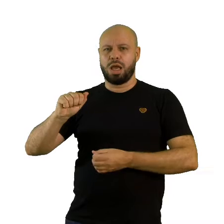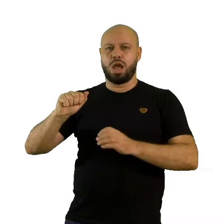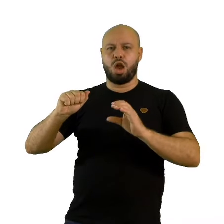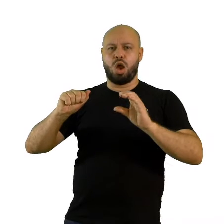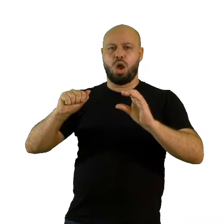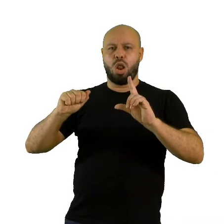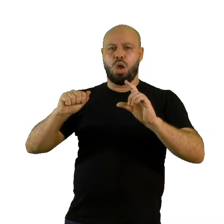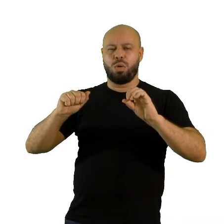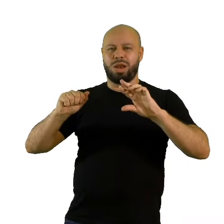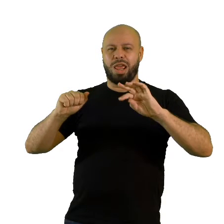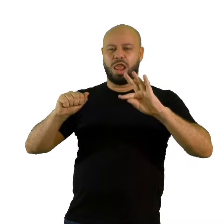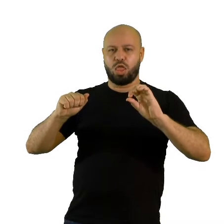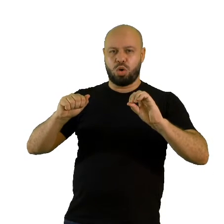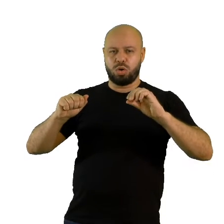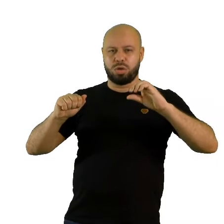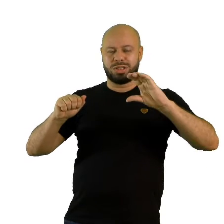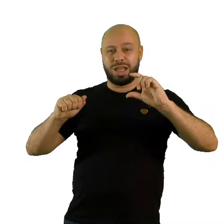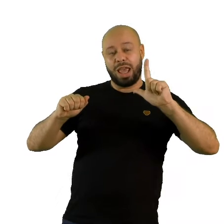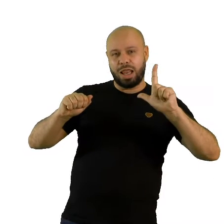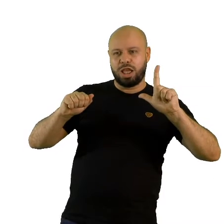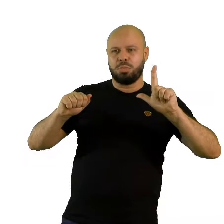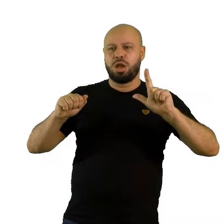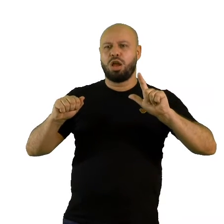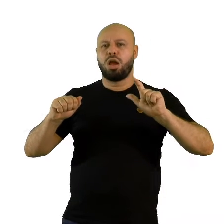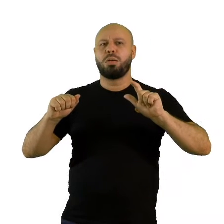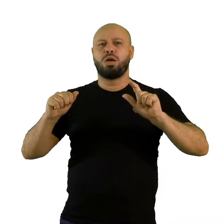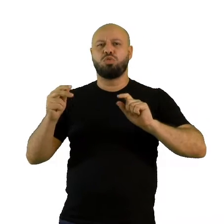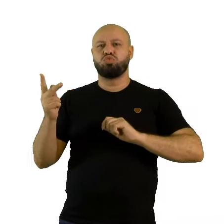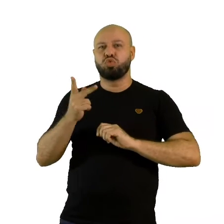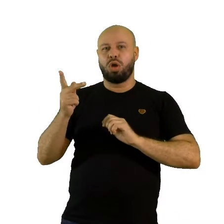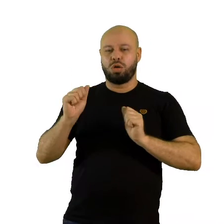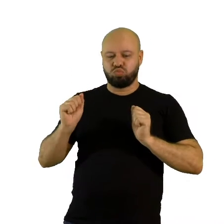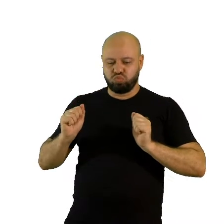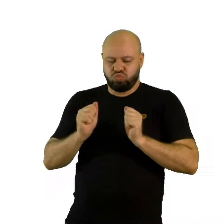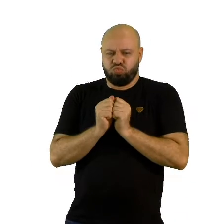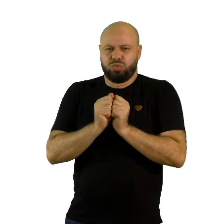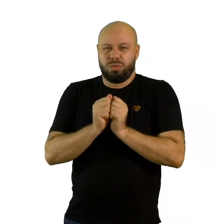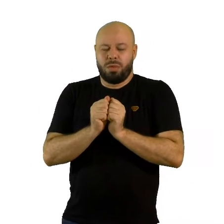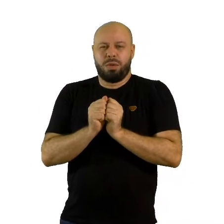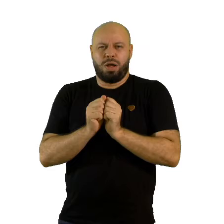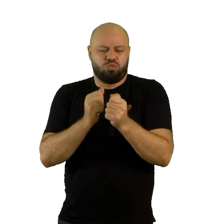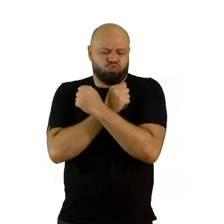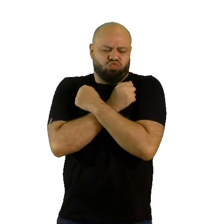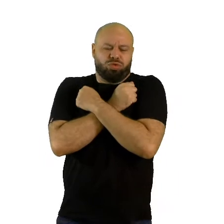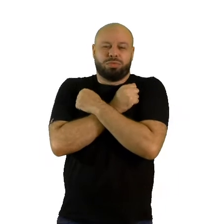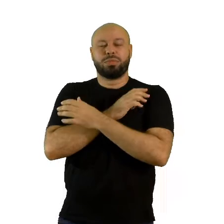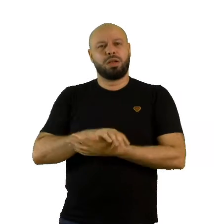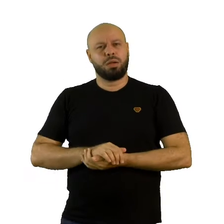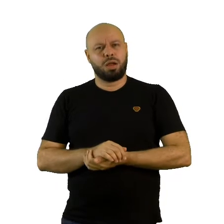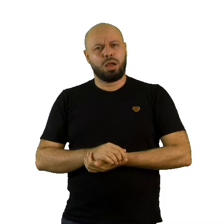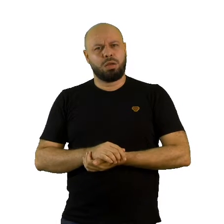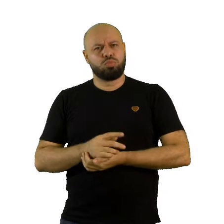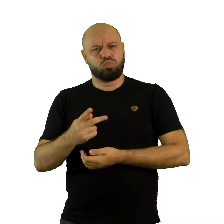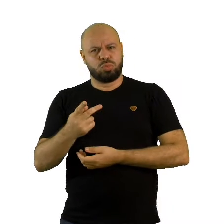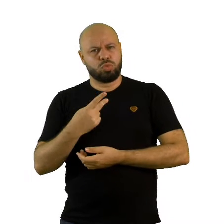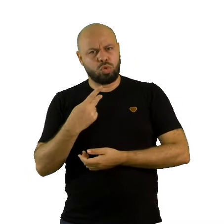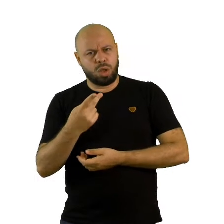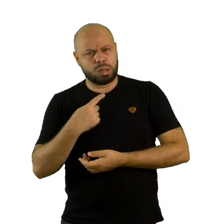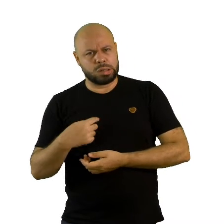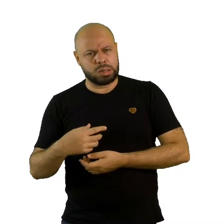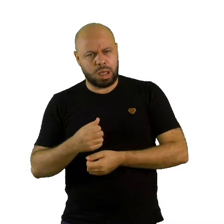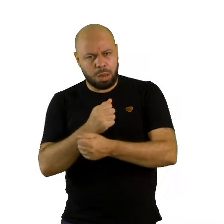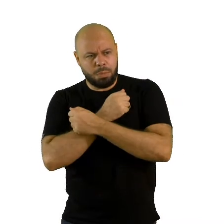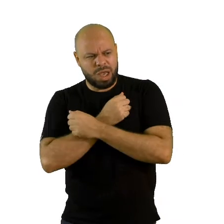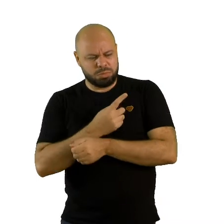como ele gosta de ficar abraçadinho ali, agarradinho nele. Porque a gente abraça quem a gente não tem afinidade? Não, a gente não abraça quem